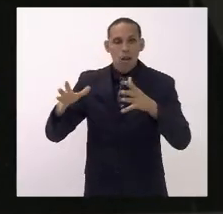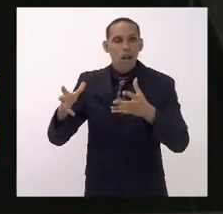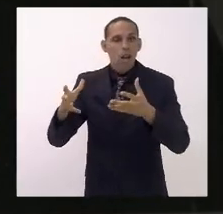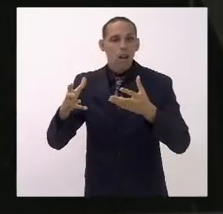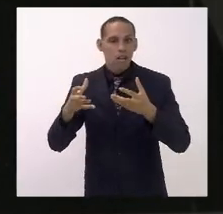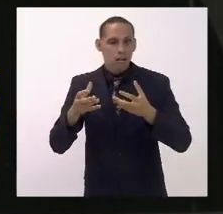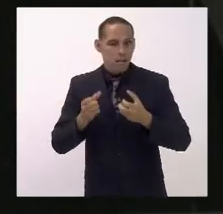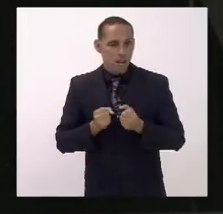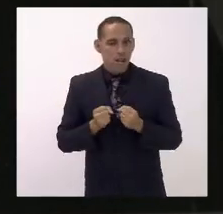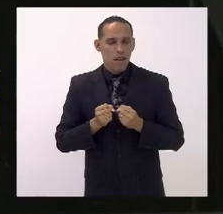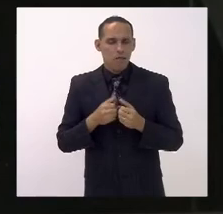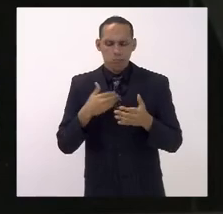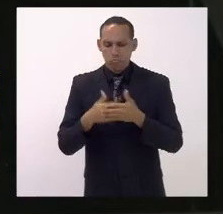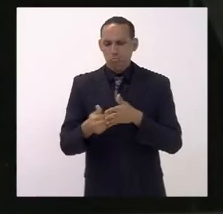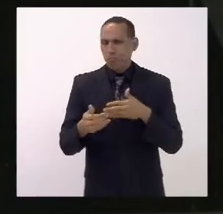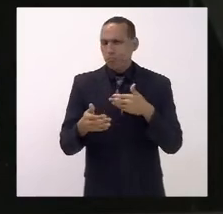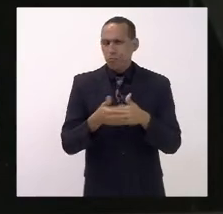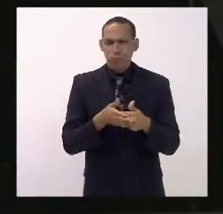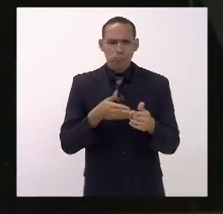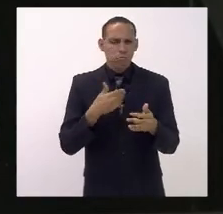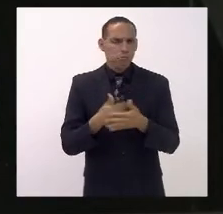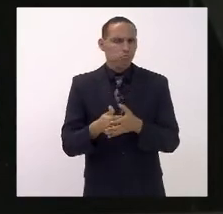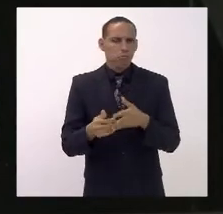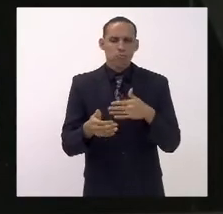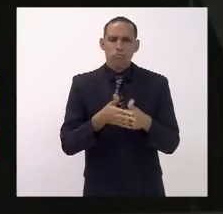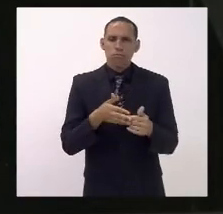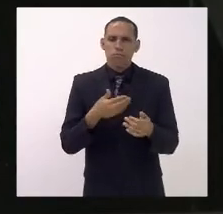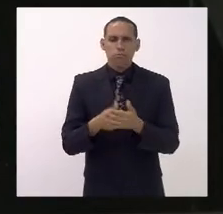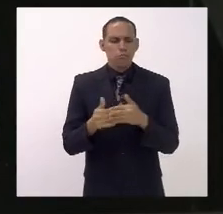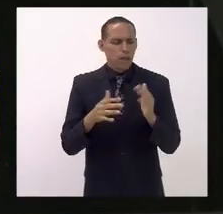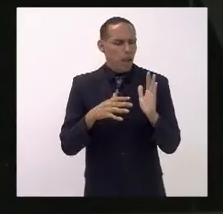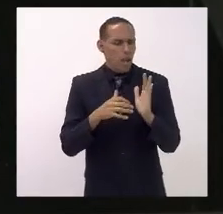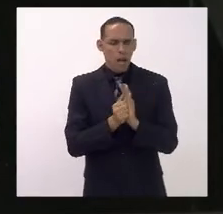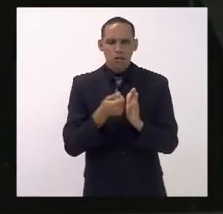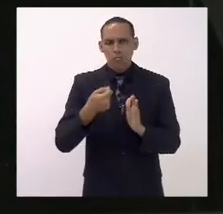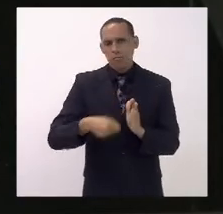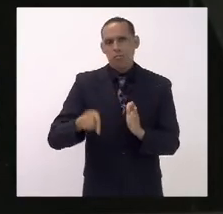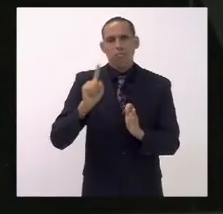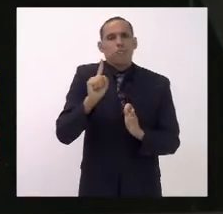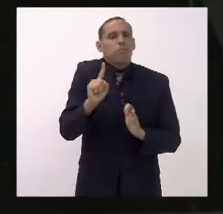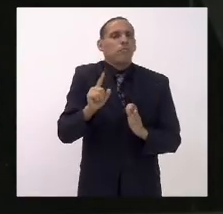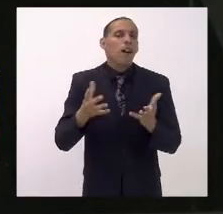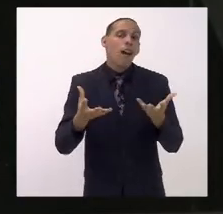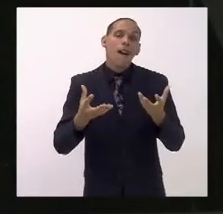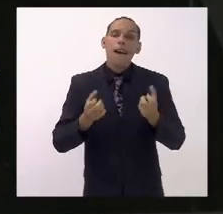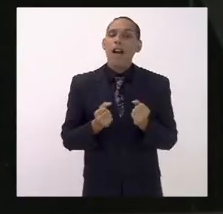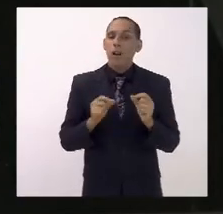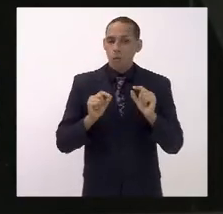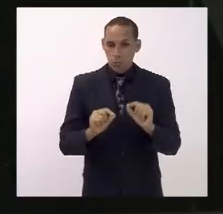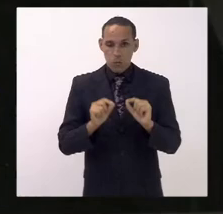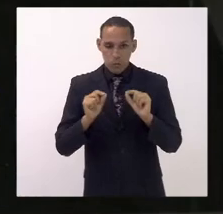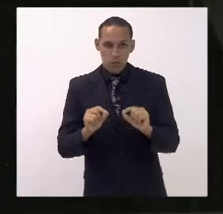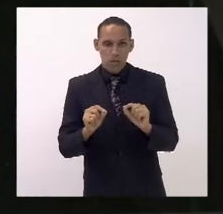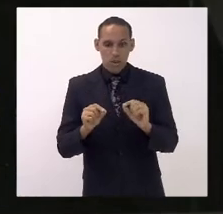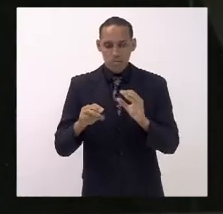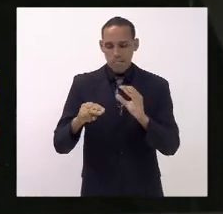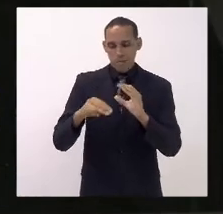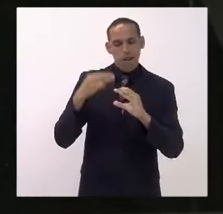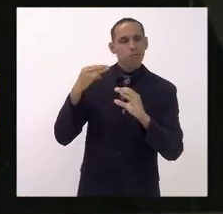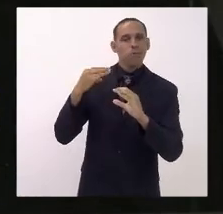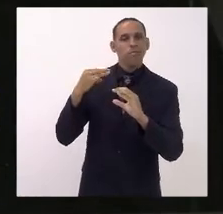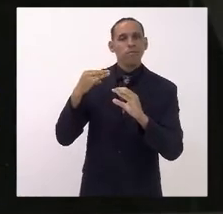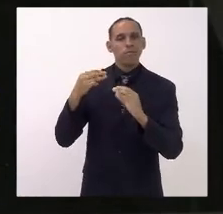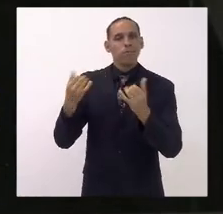receberiam, independentemente, não é, de um cadastro, elas receberiam essa mensagem